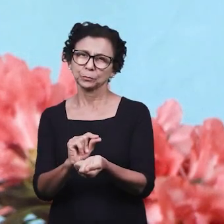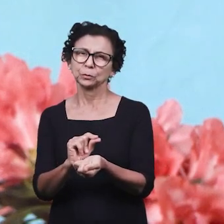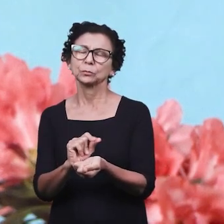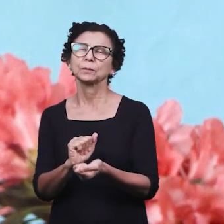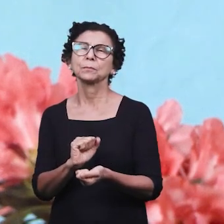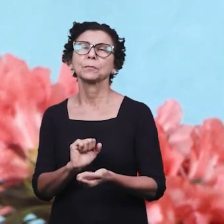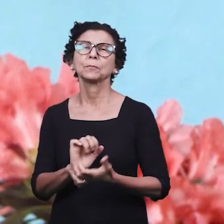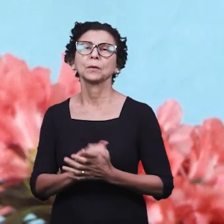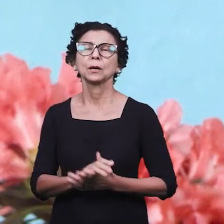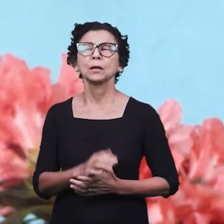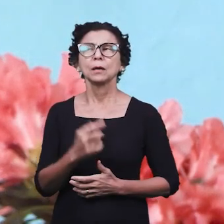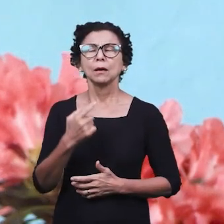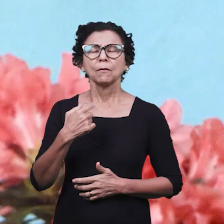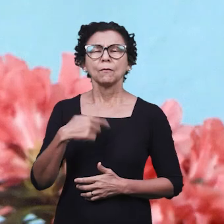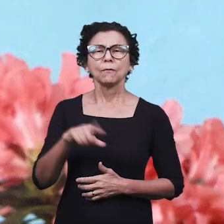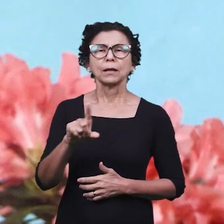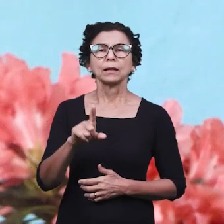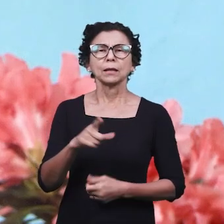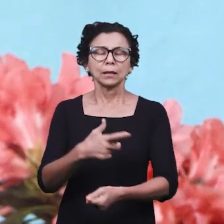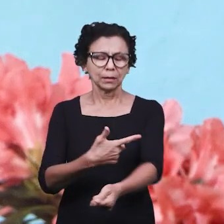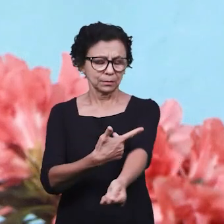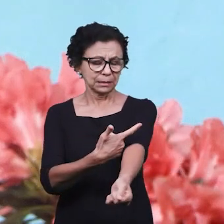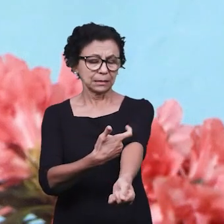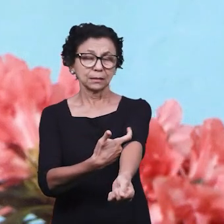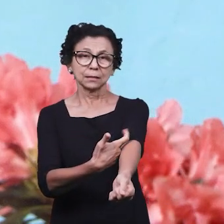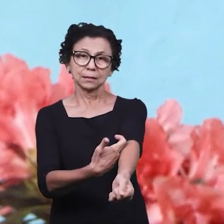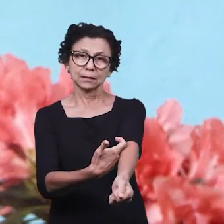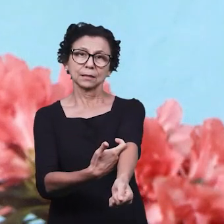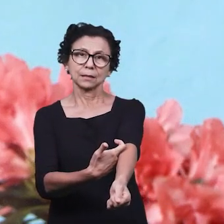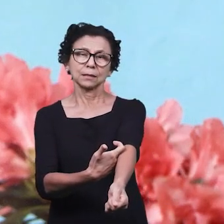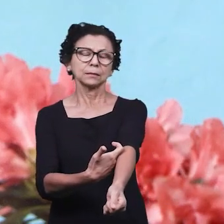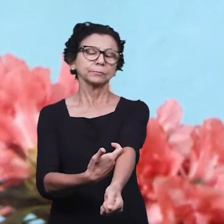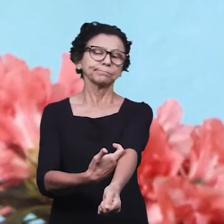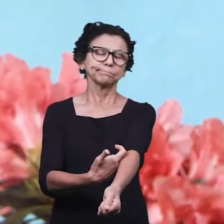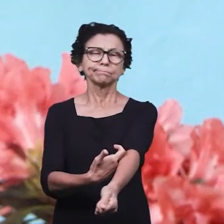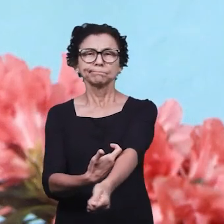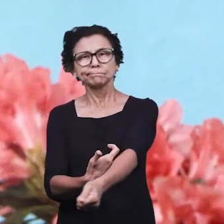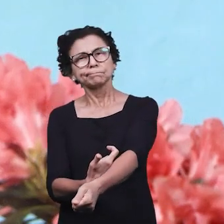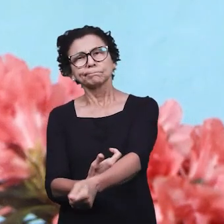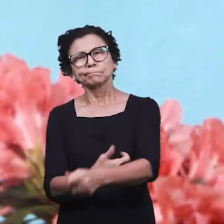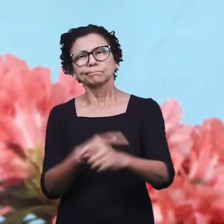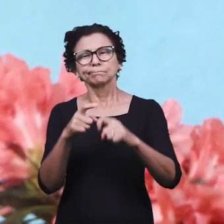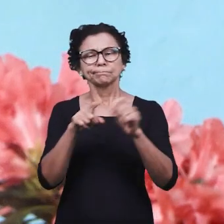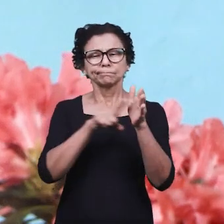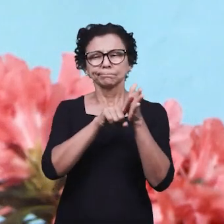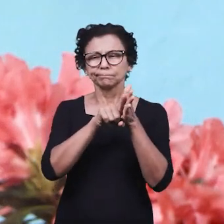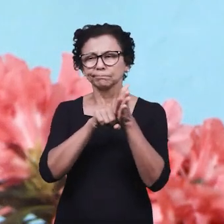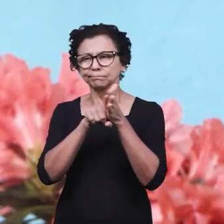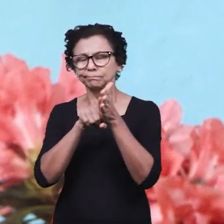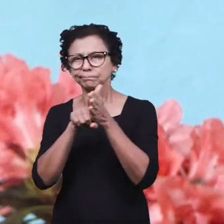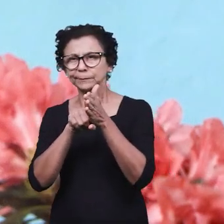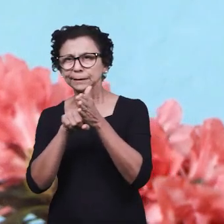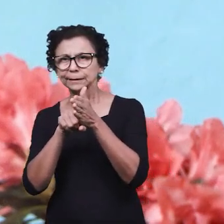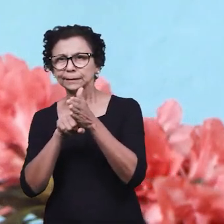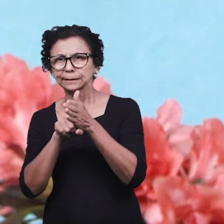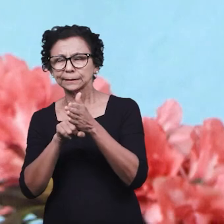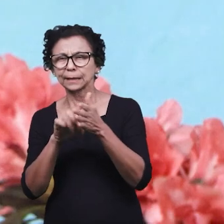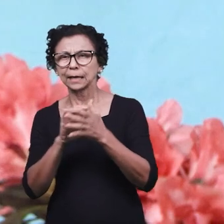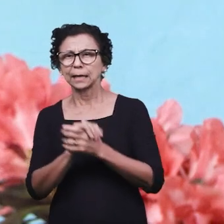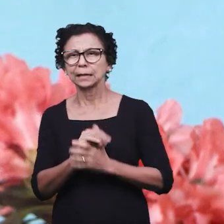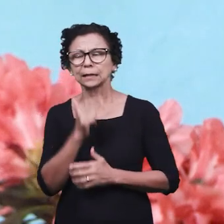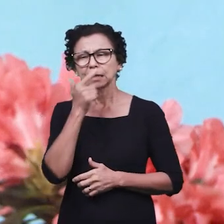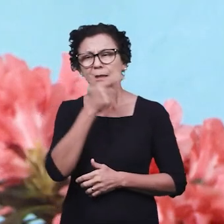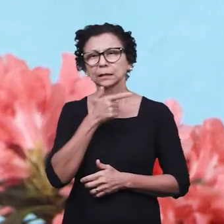etapa é realizado o exame, geralmente de sangue, onde o médico identifica níveis de glicose elevados, porém não suficientes para caracterizar